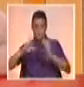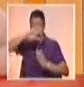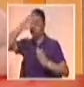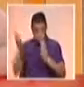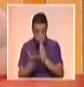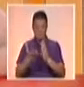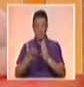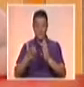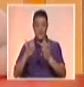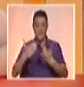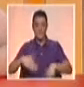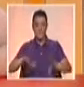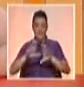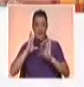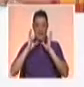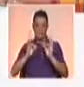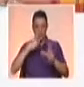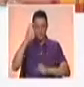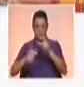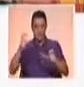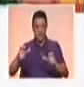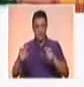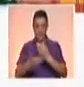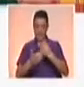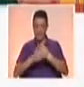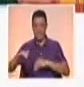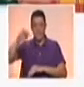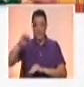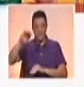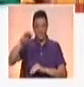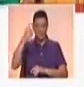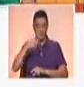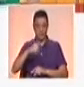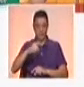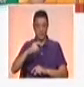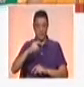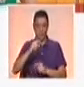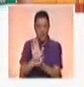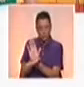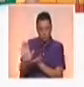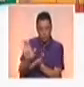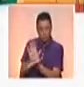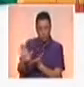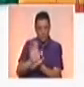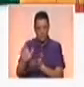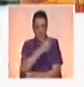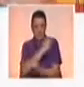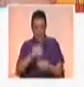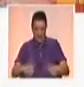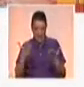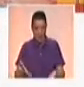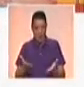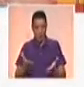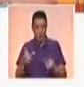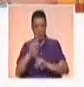isso. Mas portanto, estas pessoas mais velhas são mais excluídas do que as crianças são agora